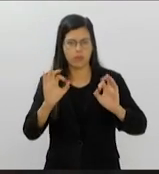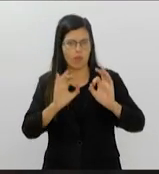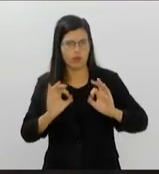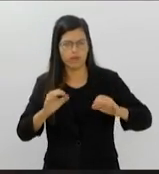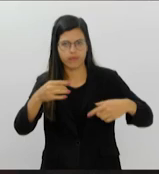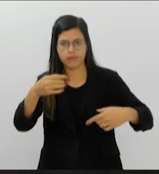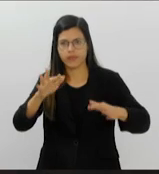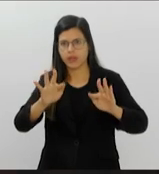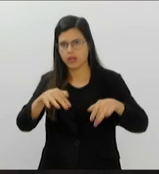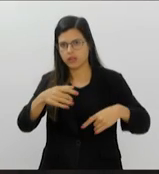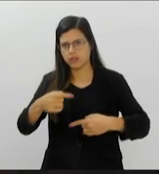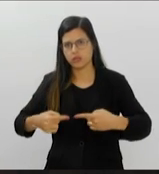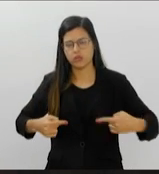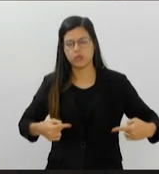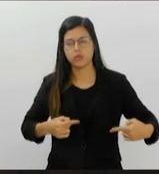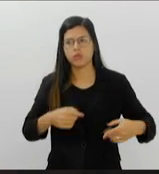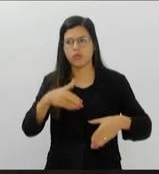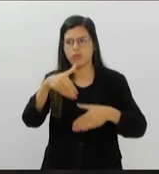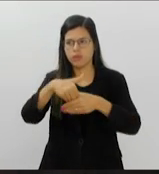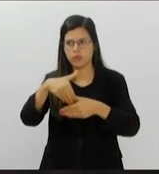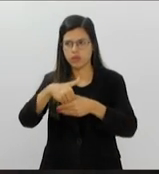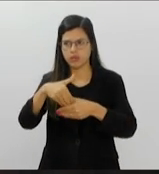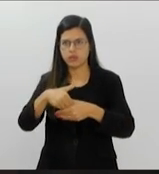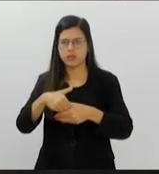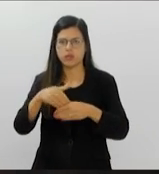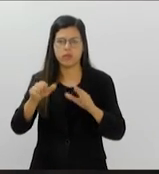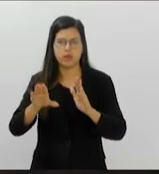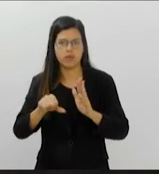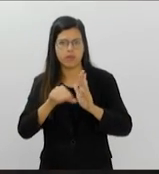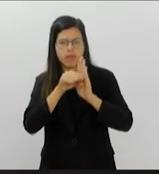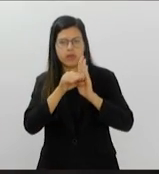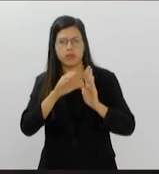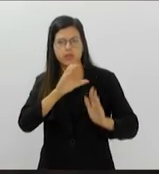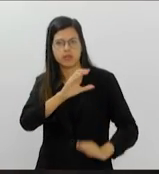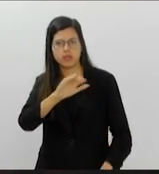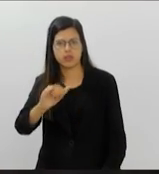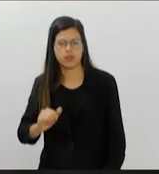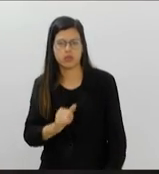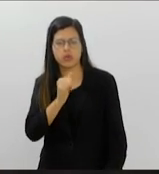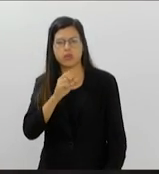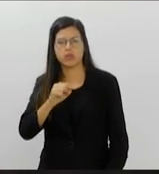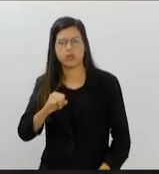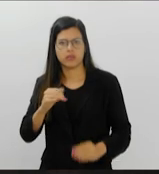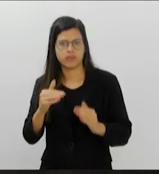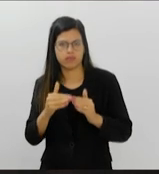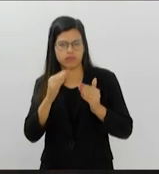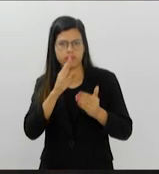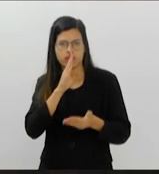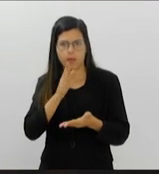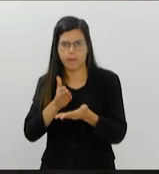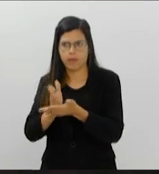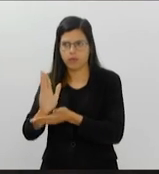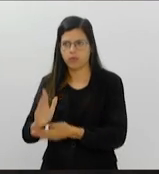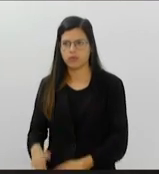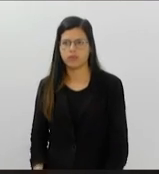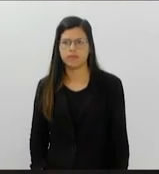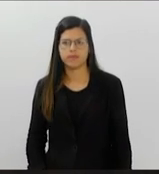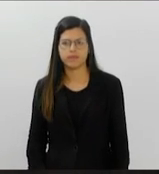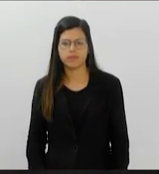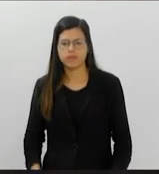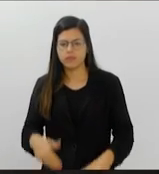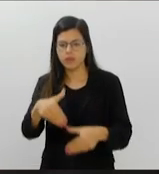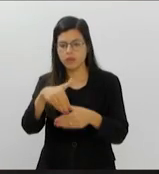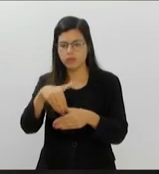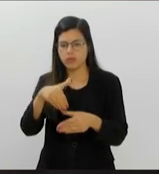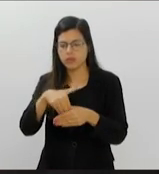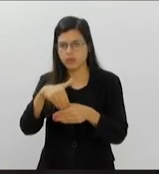discutir, encerrada a discussão. Em votação, a emenda da Comissão de Constituição e Justiça. Senhores que aprovam, permaneçam como estão. Aprovado. Em votação,